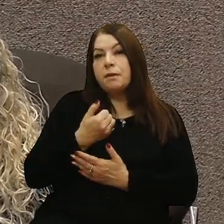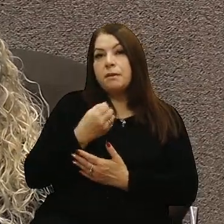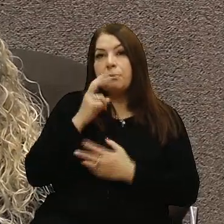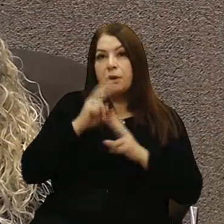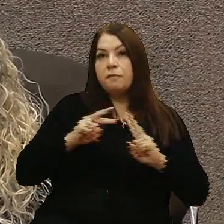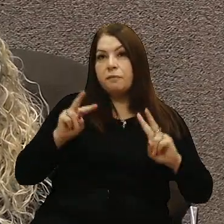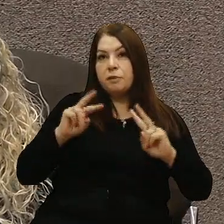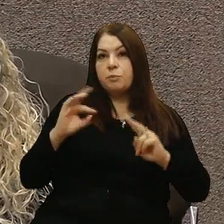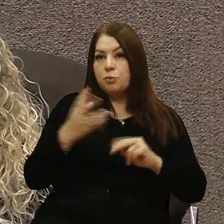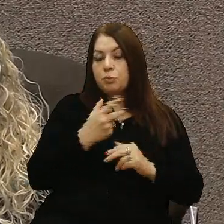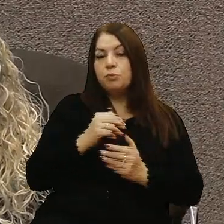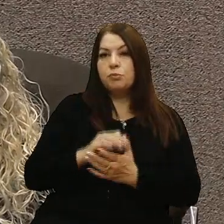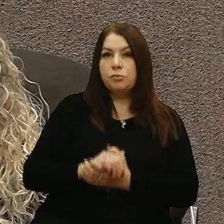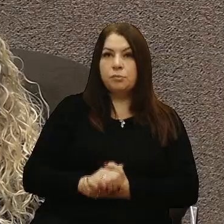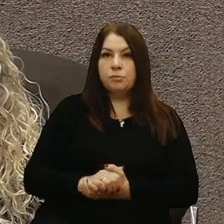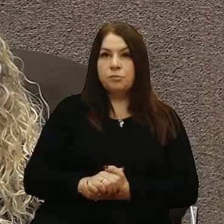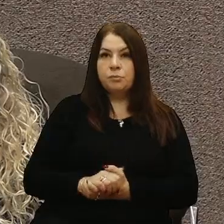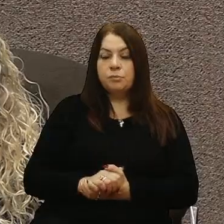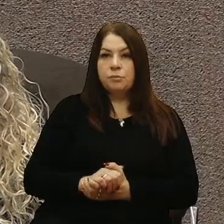por todos.